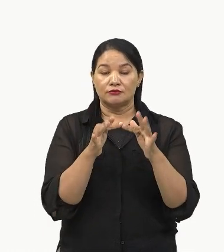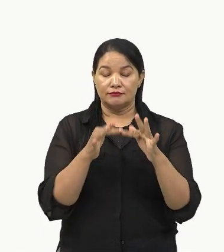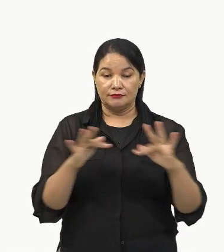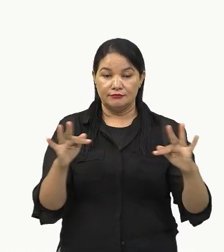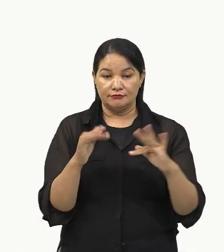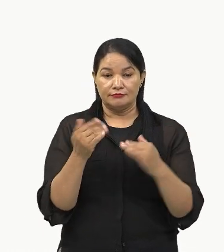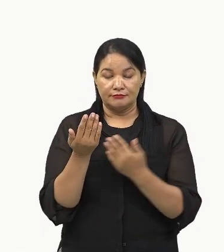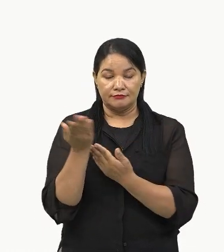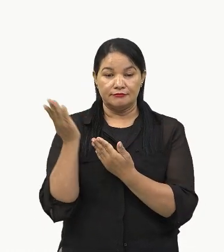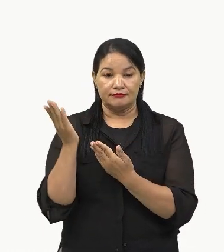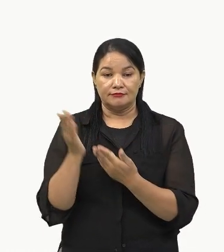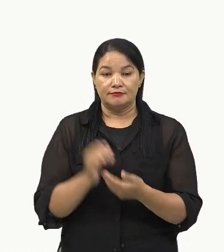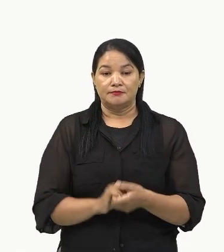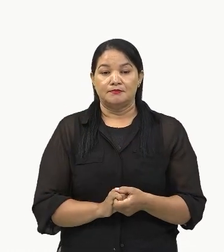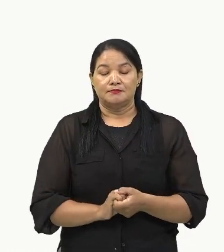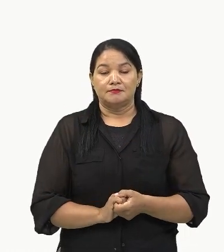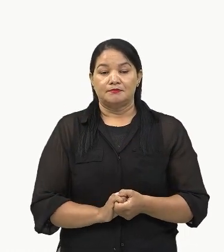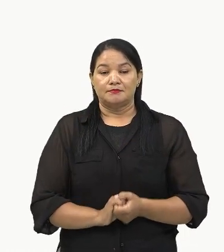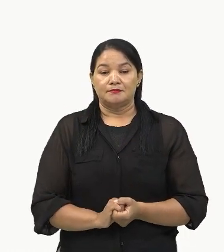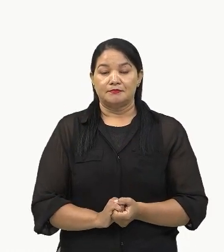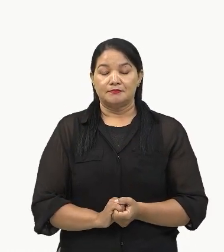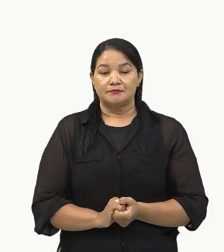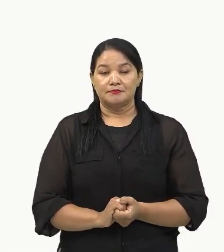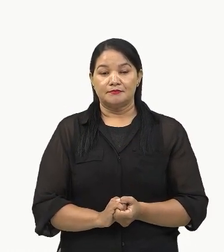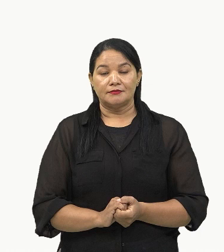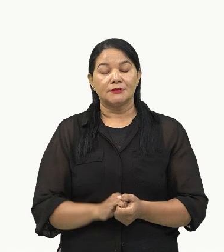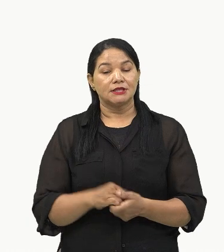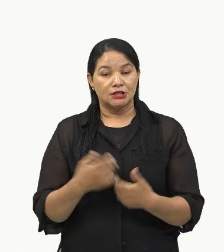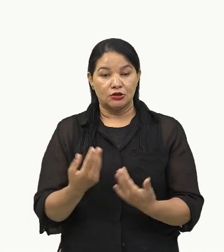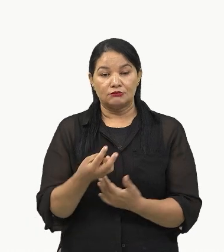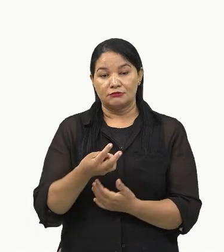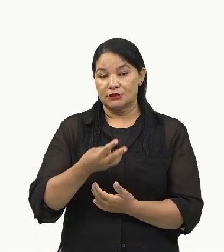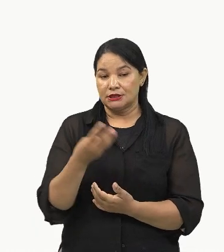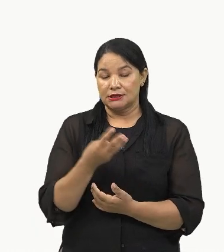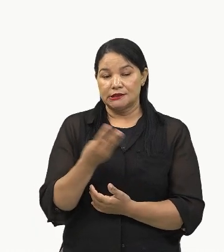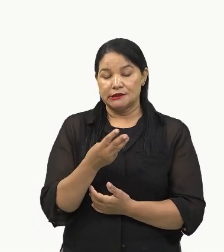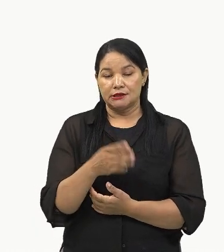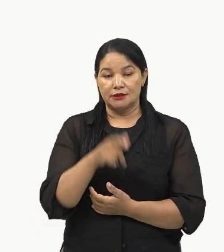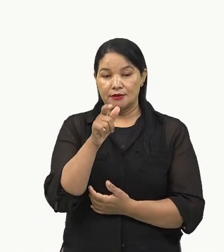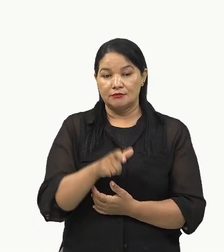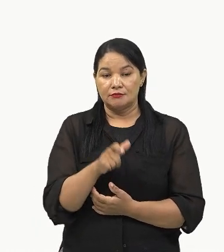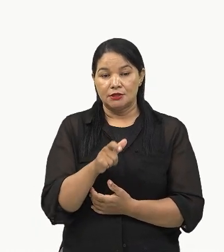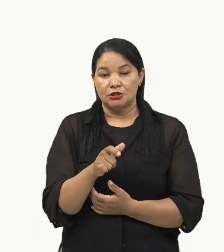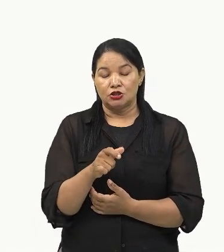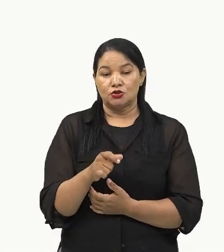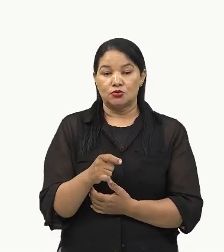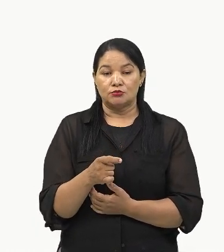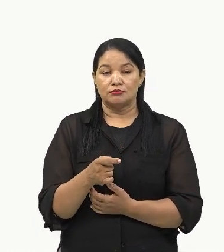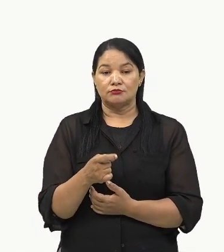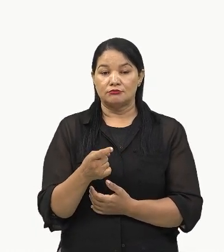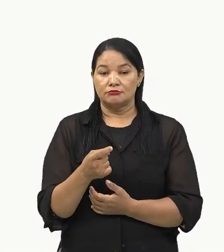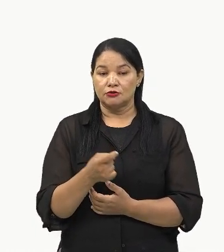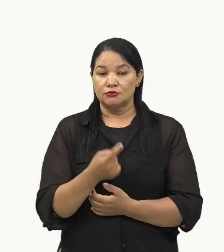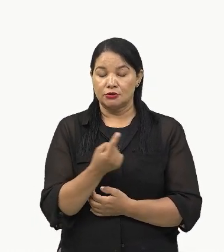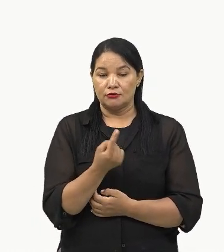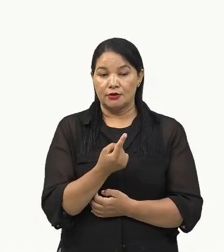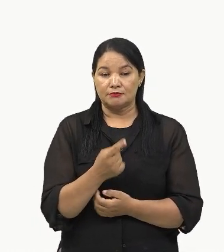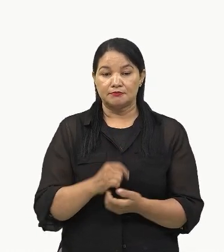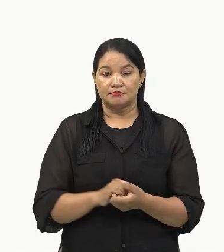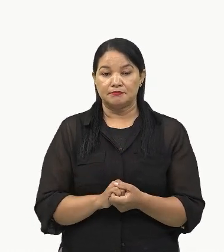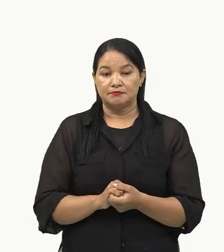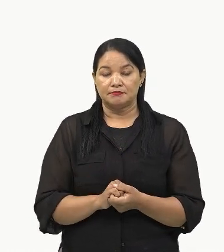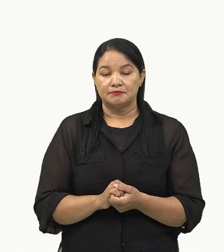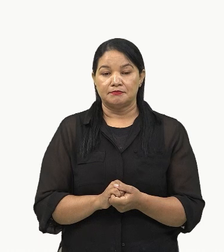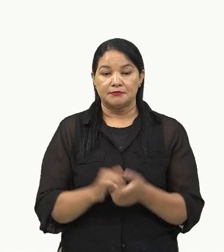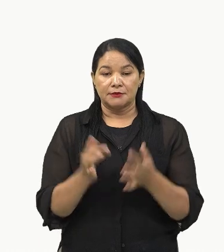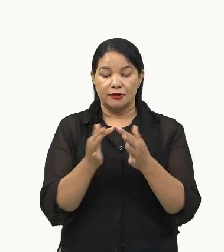Alejandro, opa, eu estou falando de uma pessoa, né? Terceira de singular, ele, Alejandro. Abrir uma